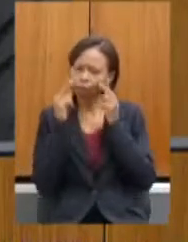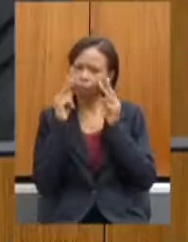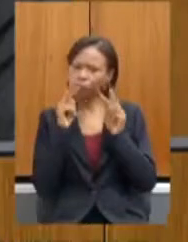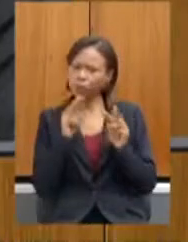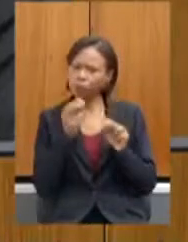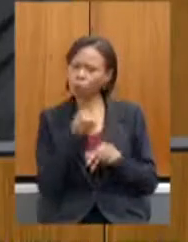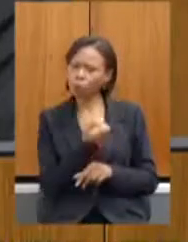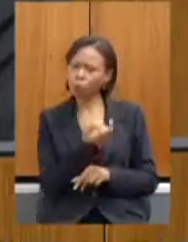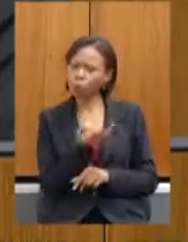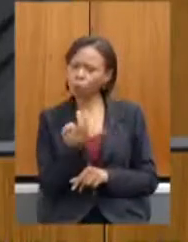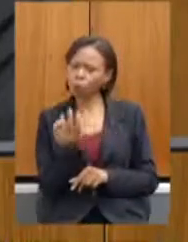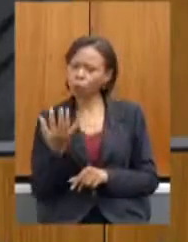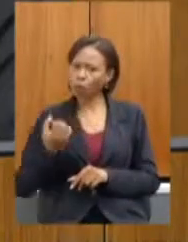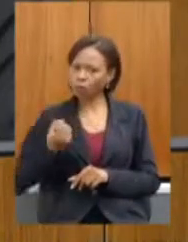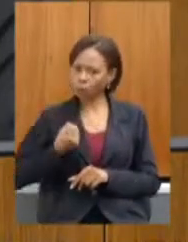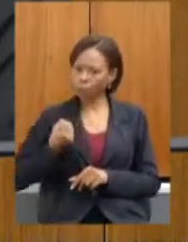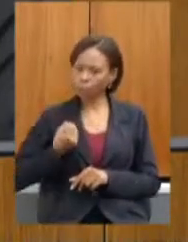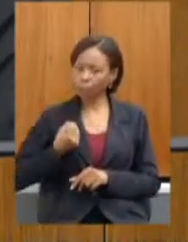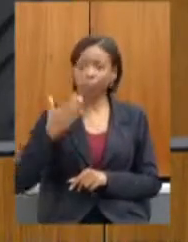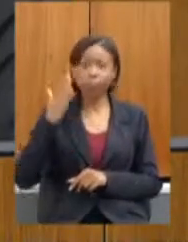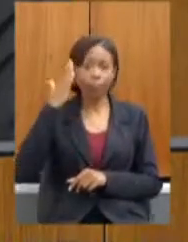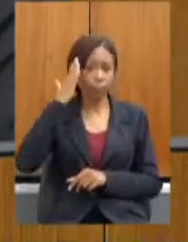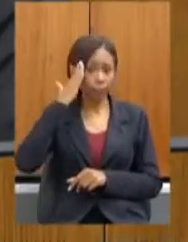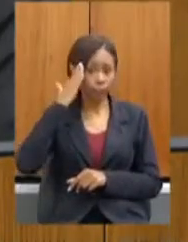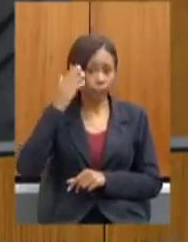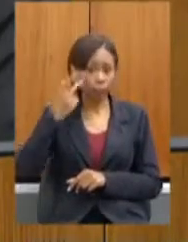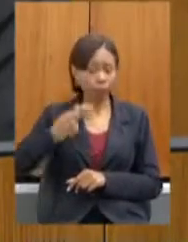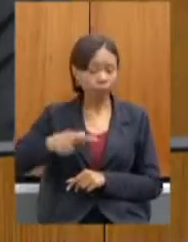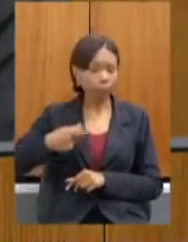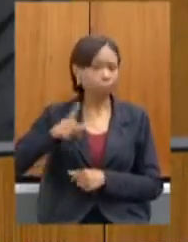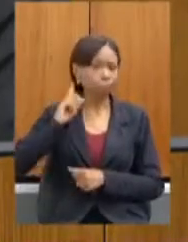e sabemos que Minas Gerais tem